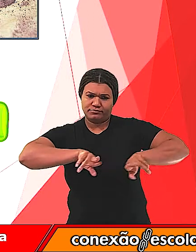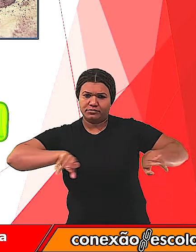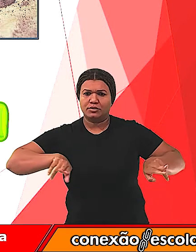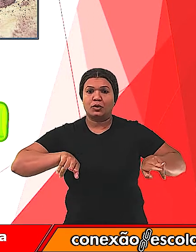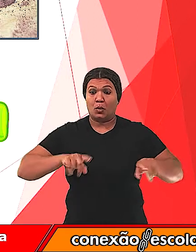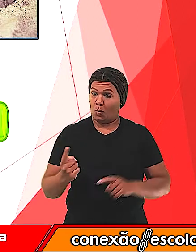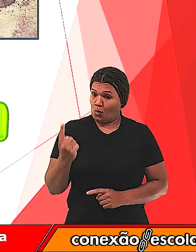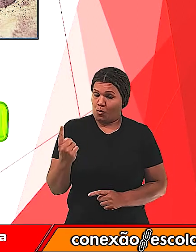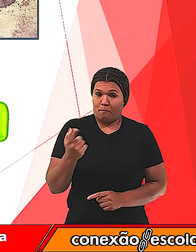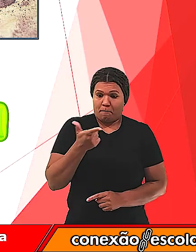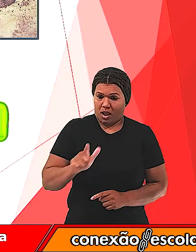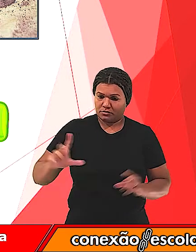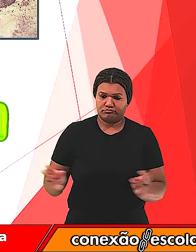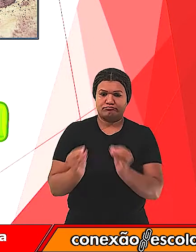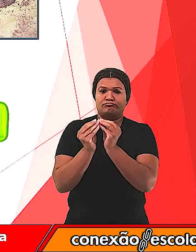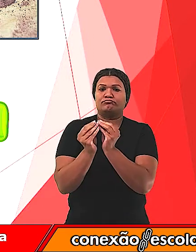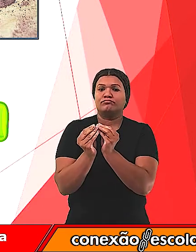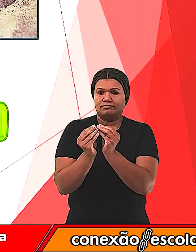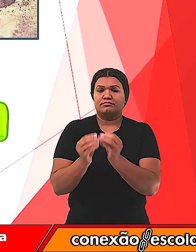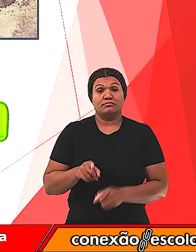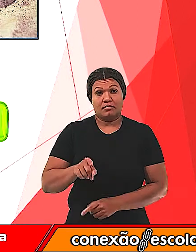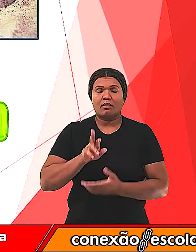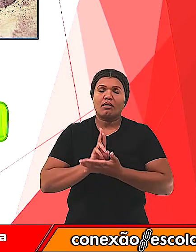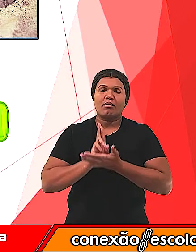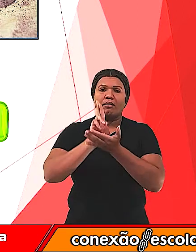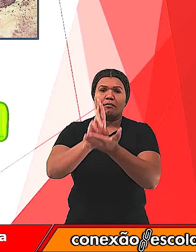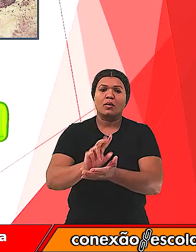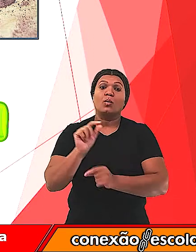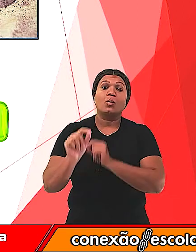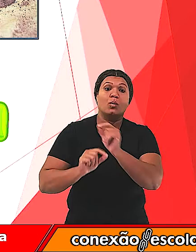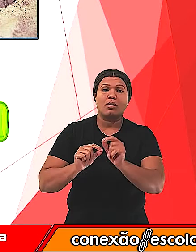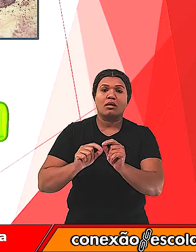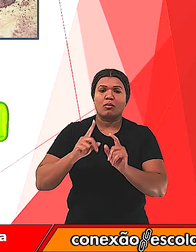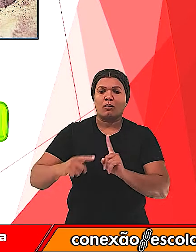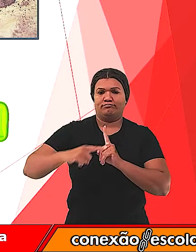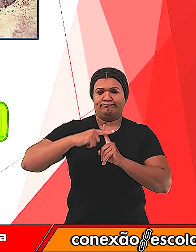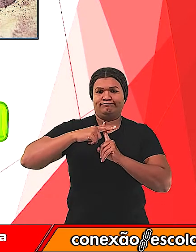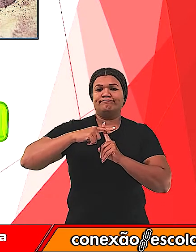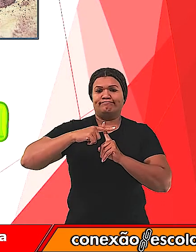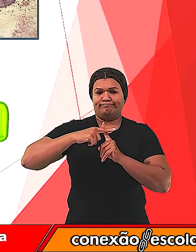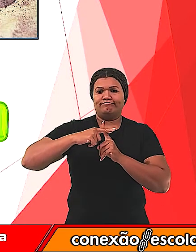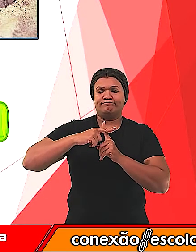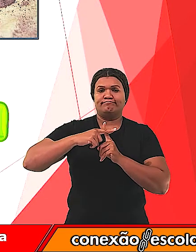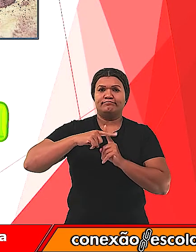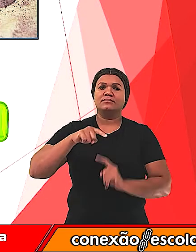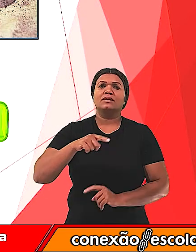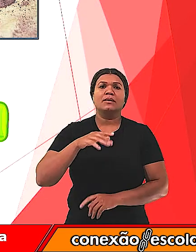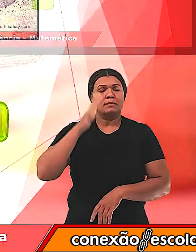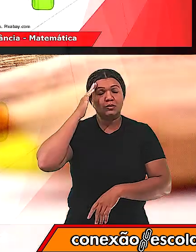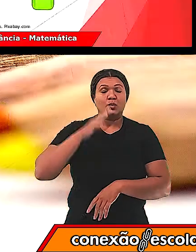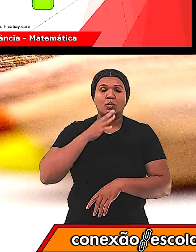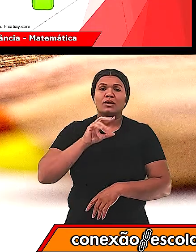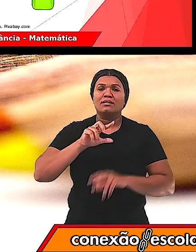um ou mais conjuntos. Ela é representada pelo operador cruz, conhecido como